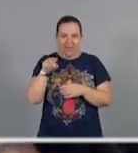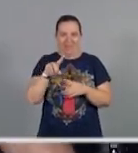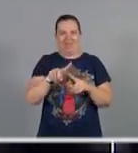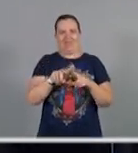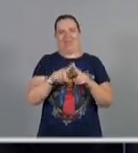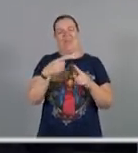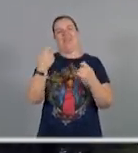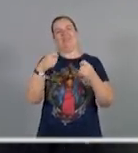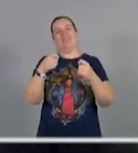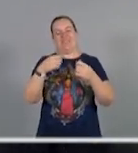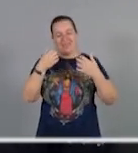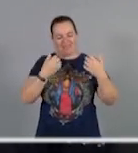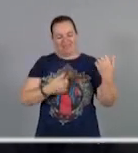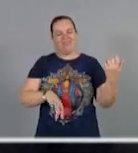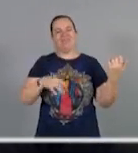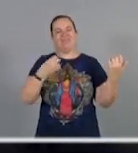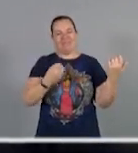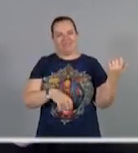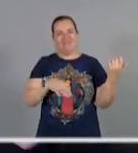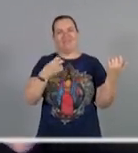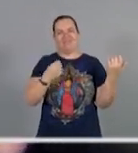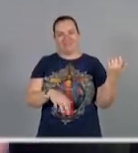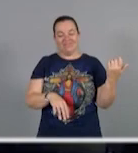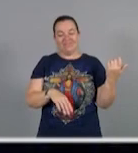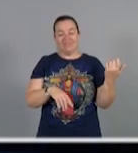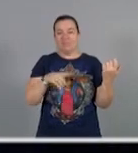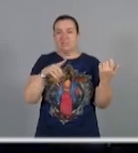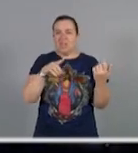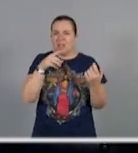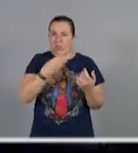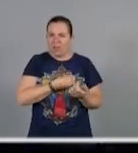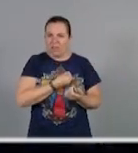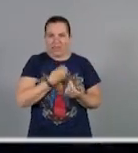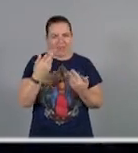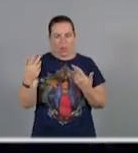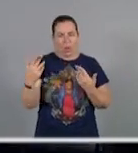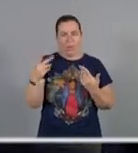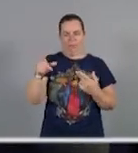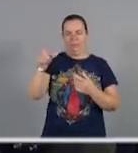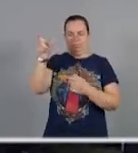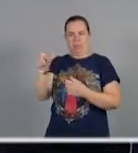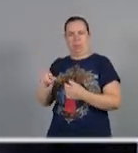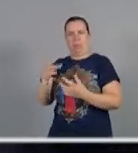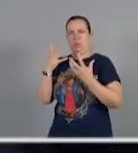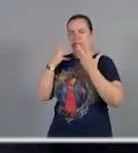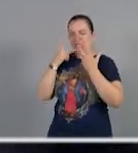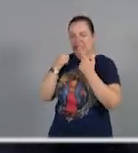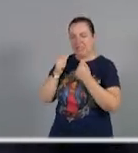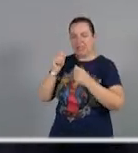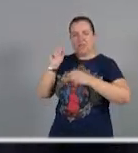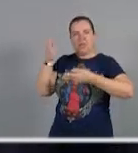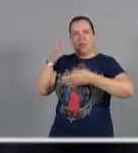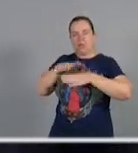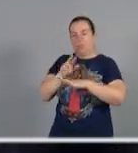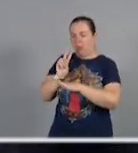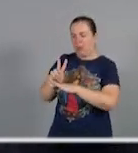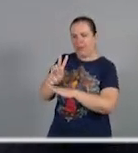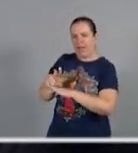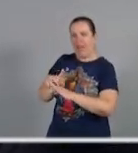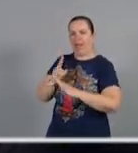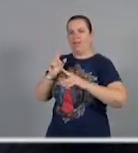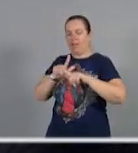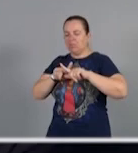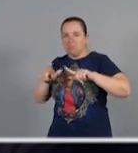Tua vida pode ser isso, meu filho. Uma guitarra bonita, bem cuidada, no Kaiser, e só